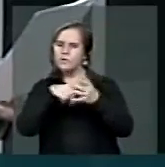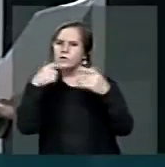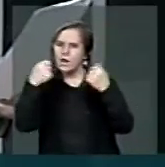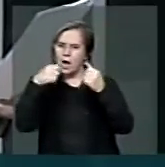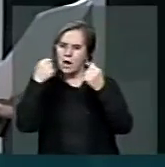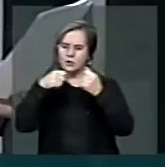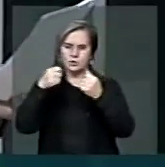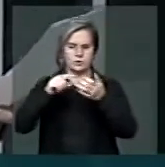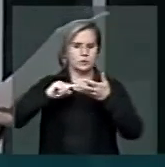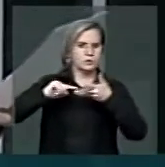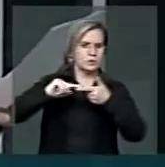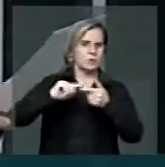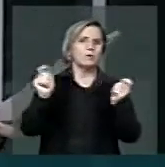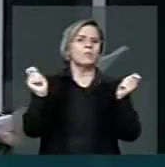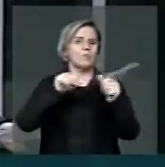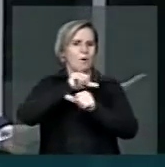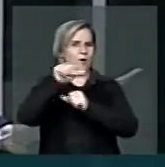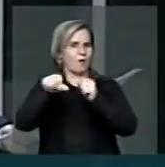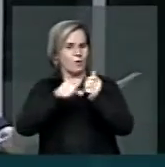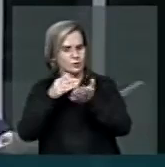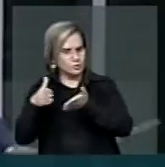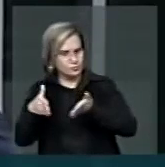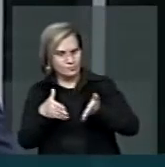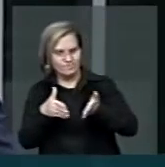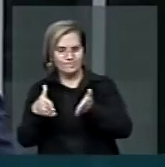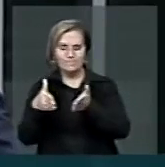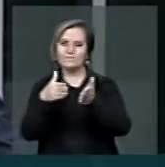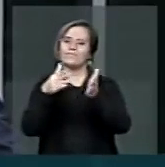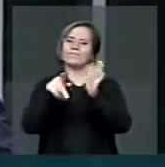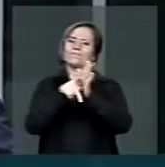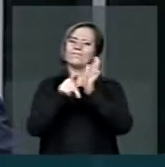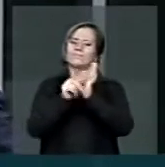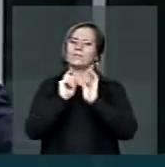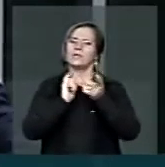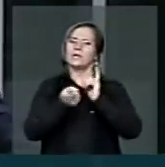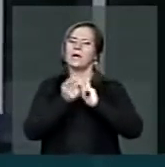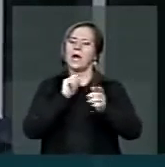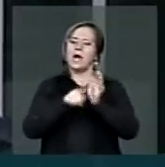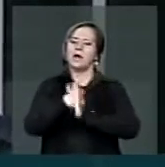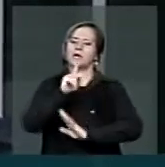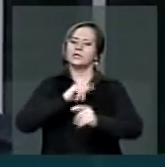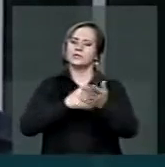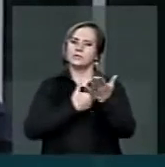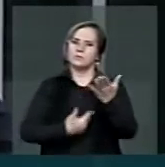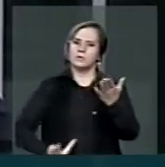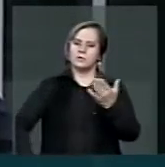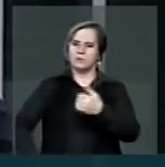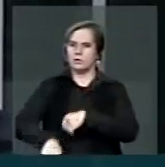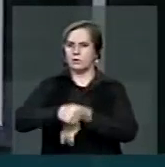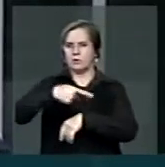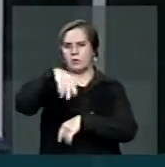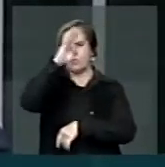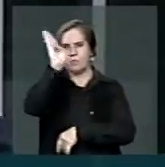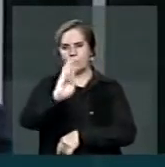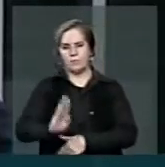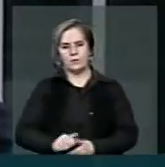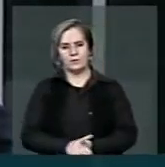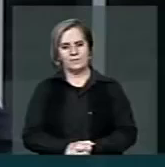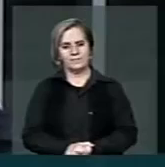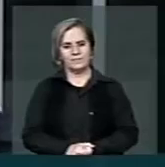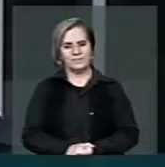necessidades e pode mudar o rumo da administração pública no Brasil. Fecha